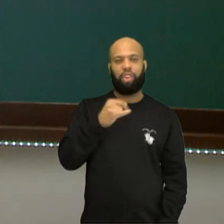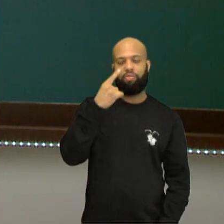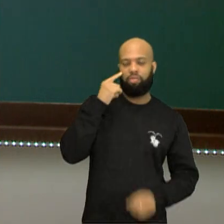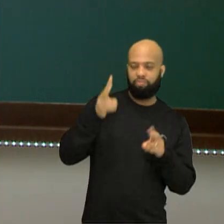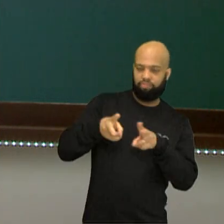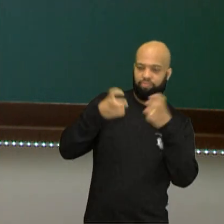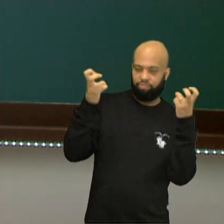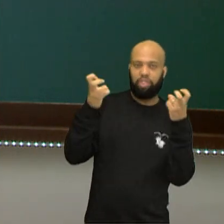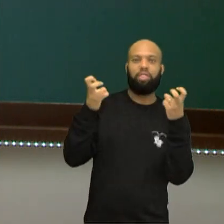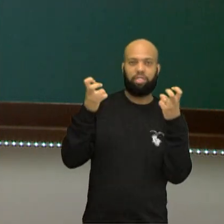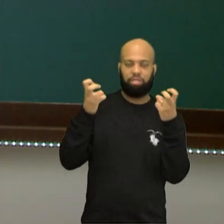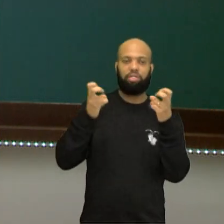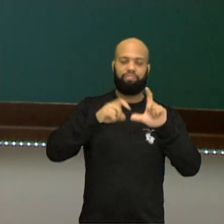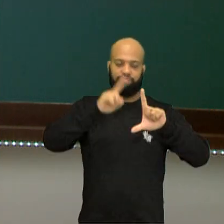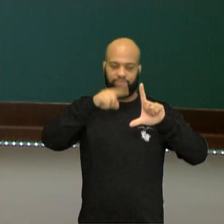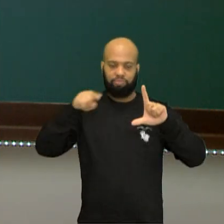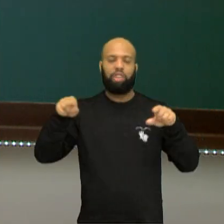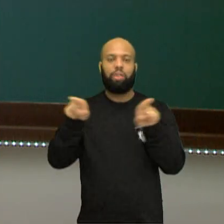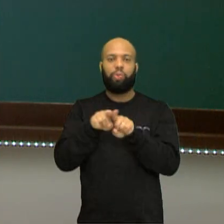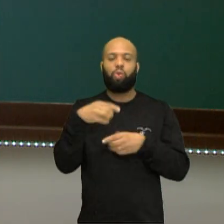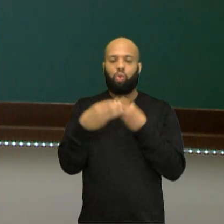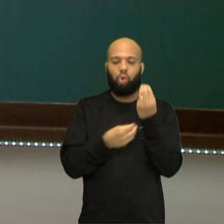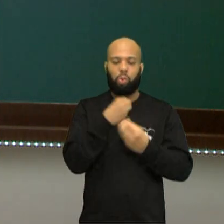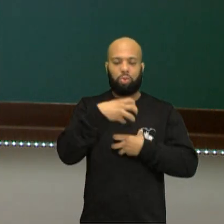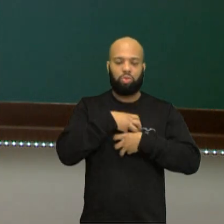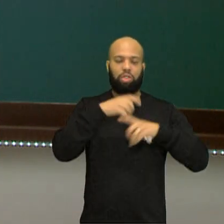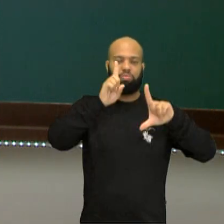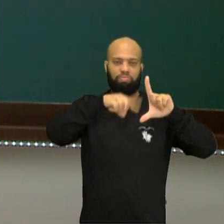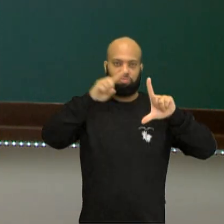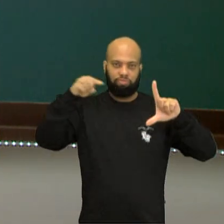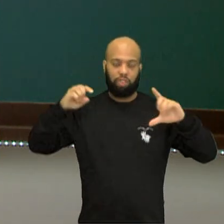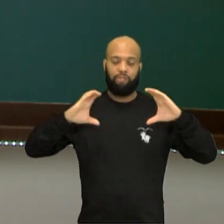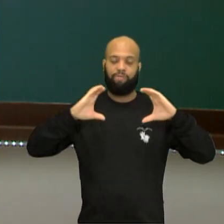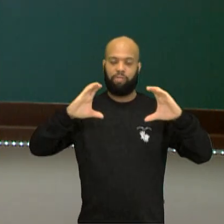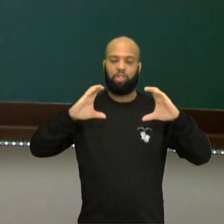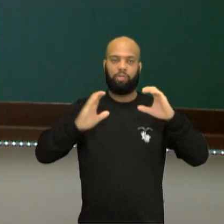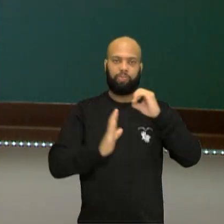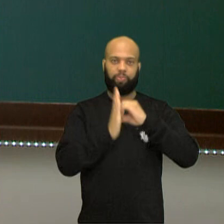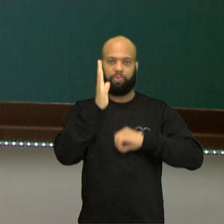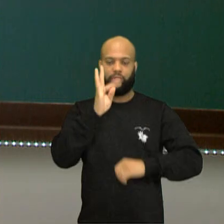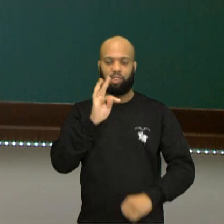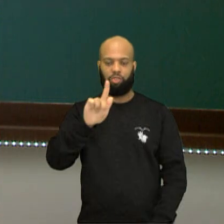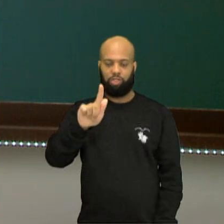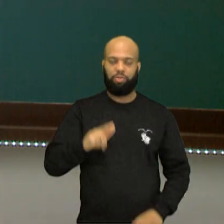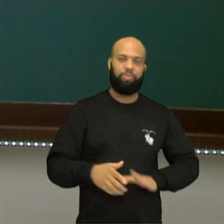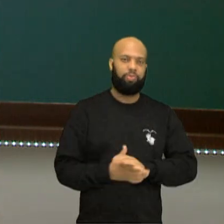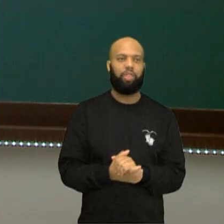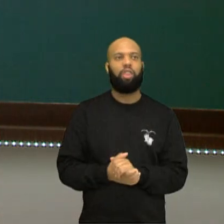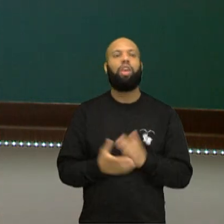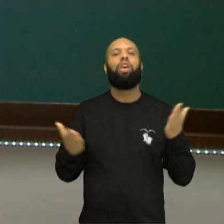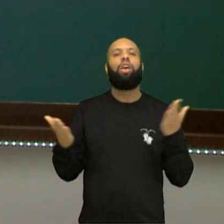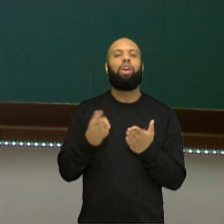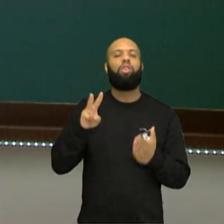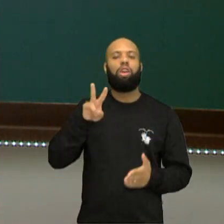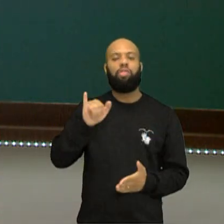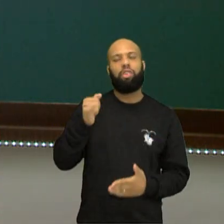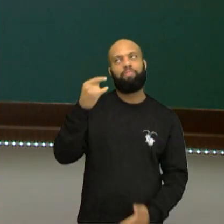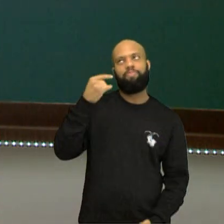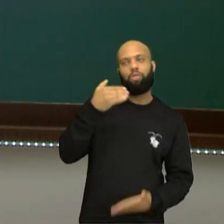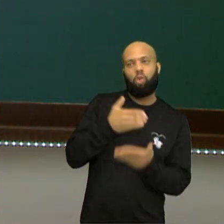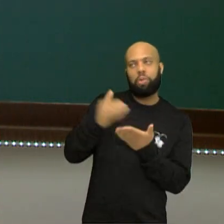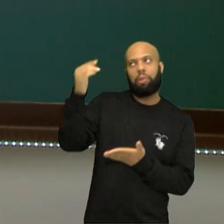gráfico, identificar como é o formato do gráfico de uma função tangente. Então vamos começar pensando